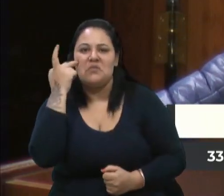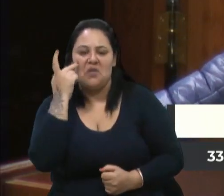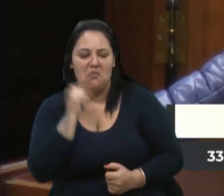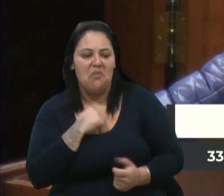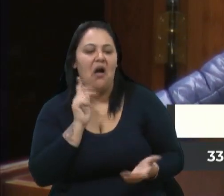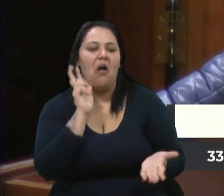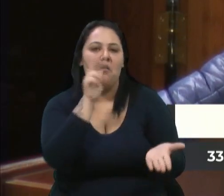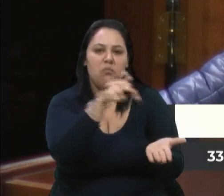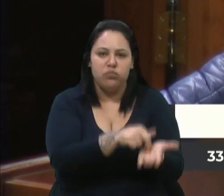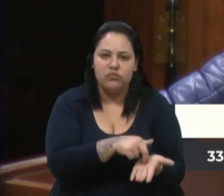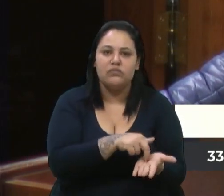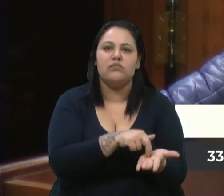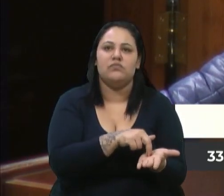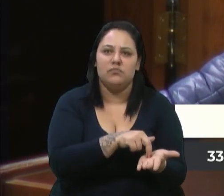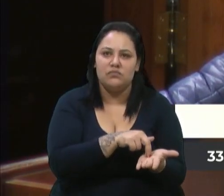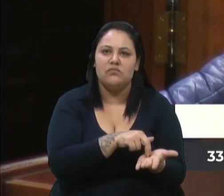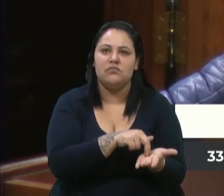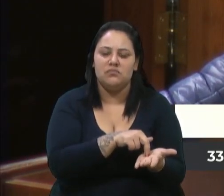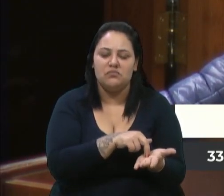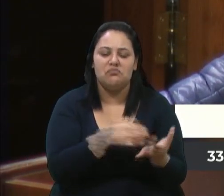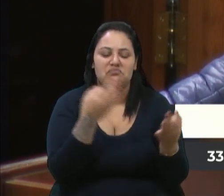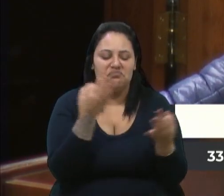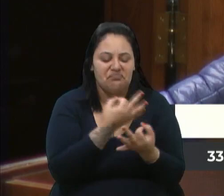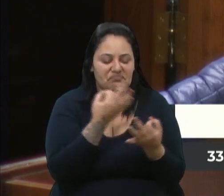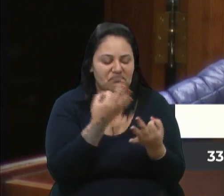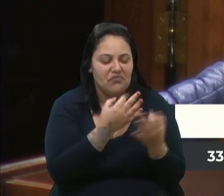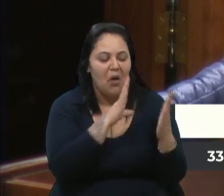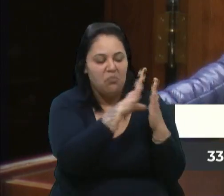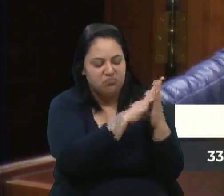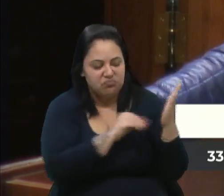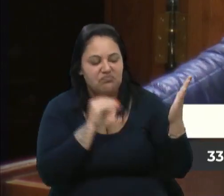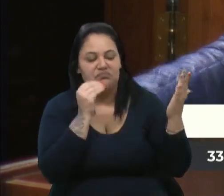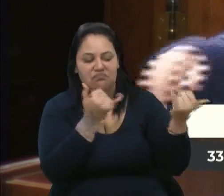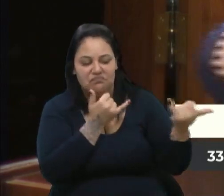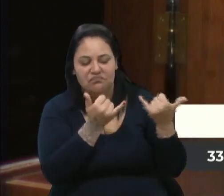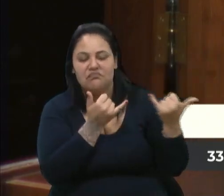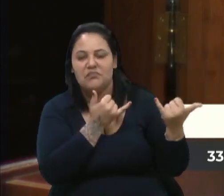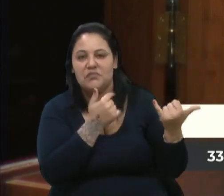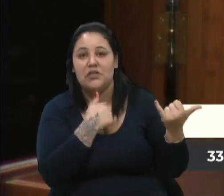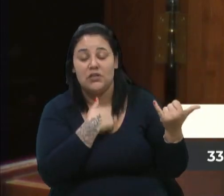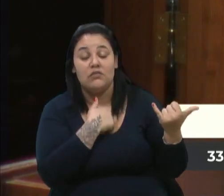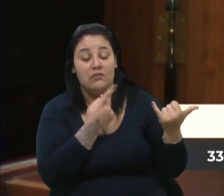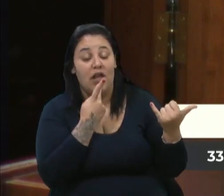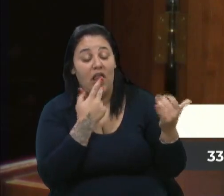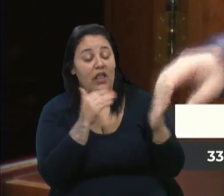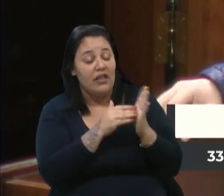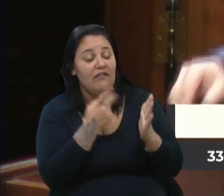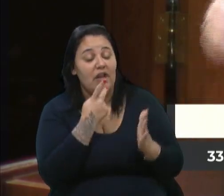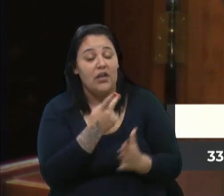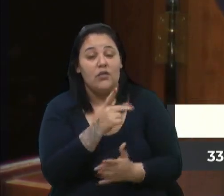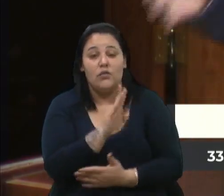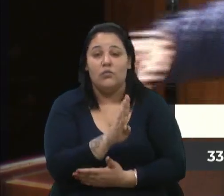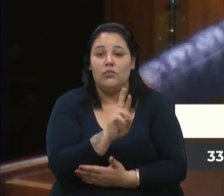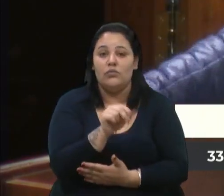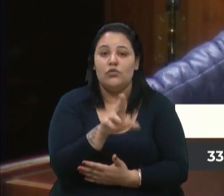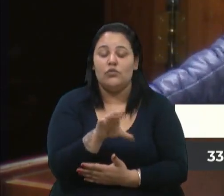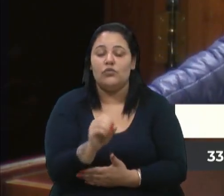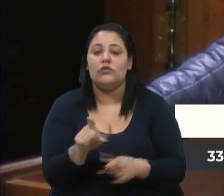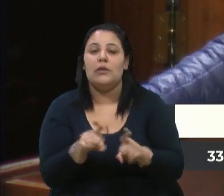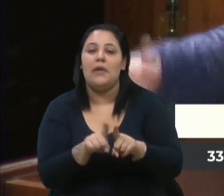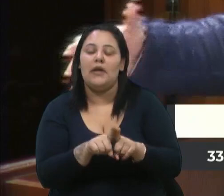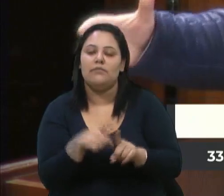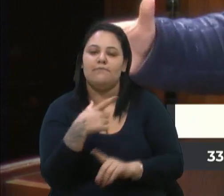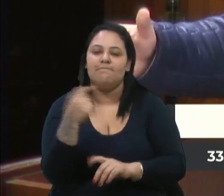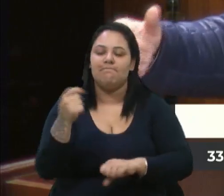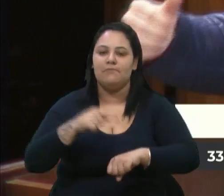realmente um grande exemplo. Um grande exemplo. Eu confesso que até comentei com o Bruno, o Gabriel e com o Jefferson quando a gente saía de lá.